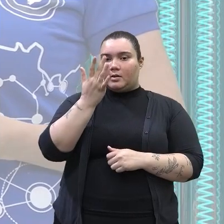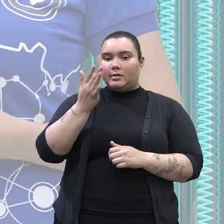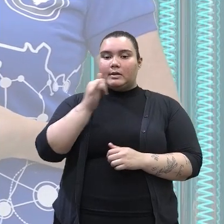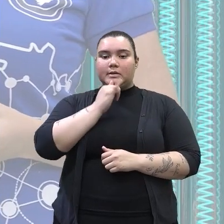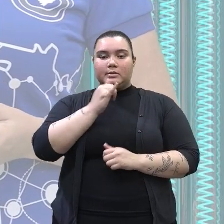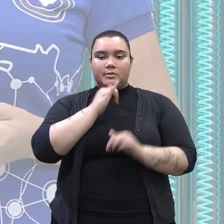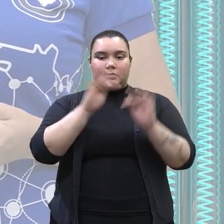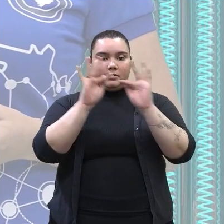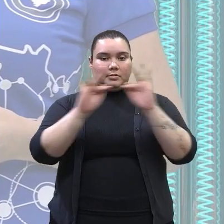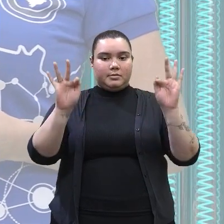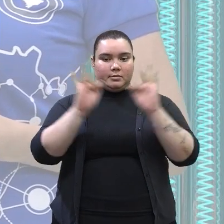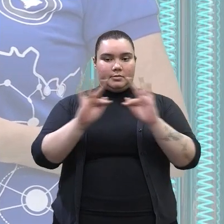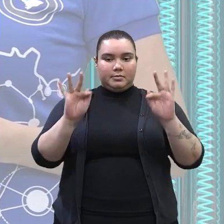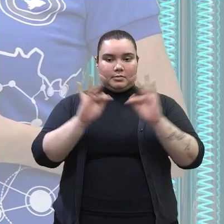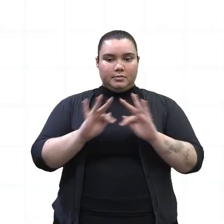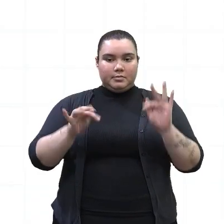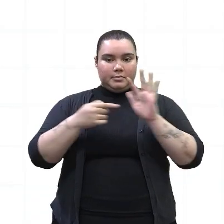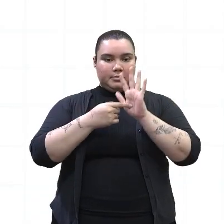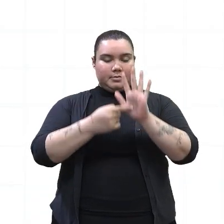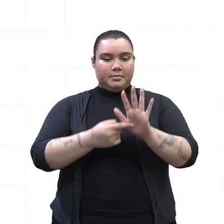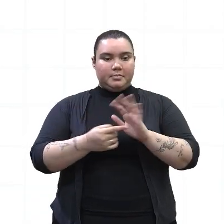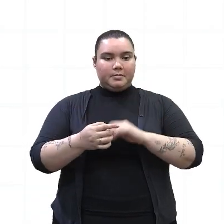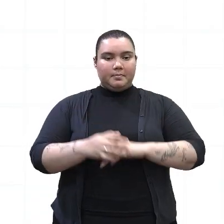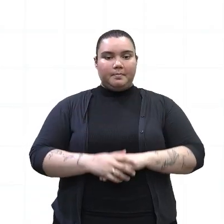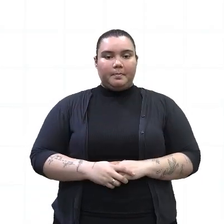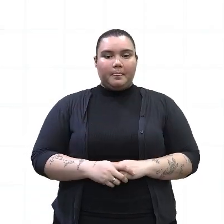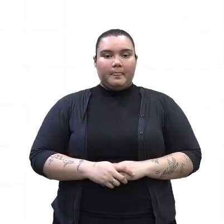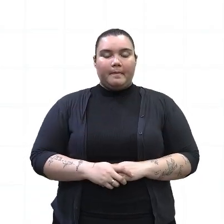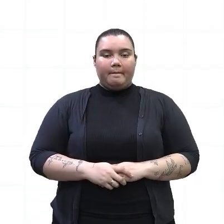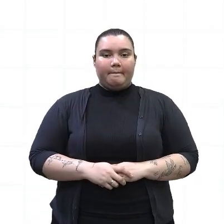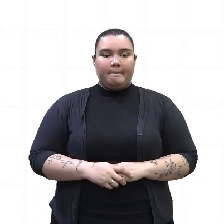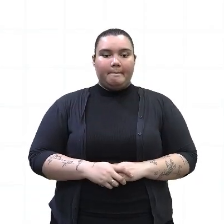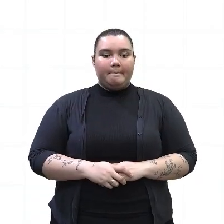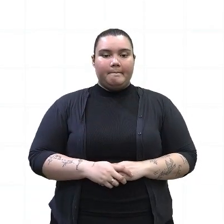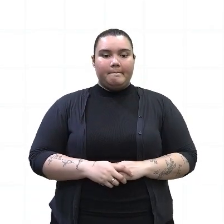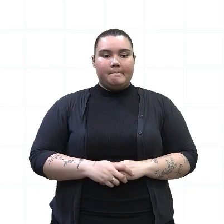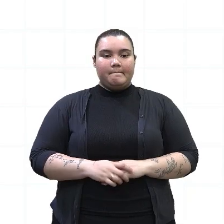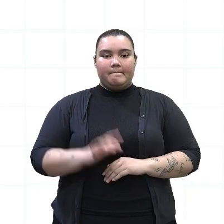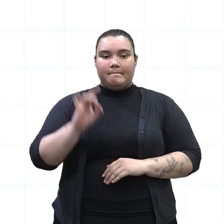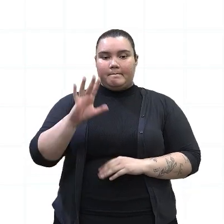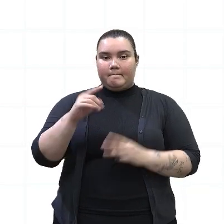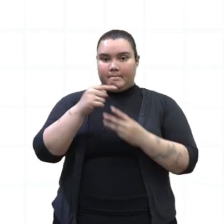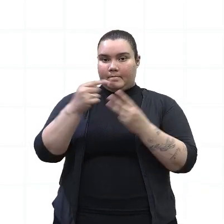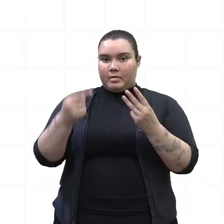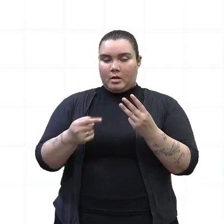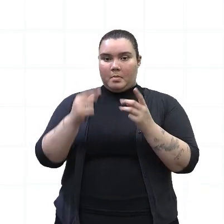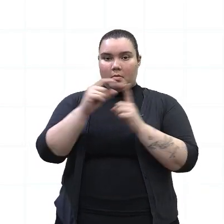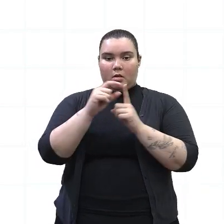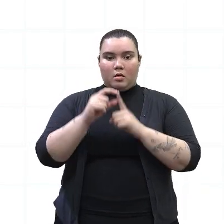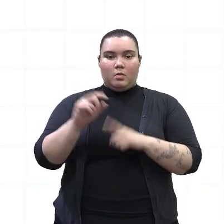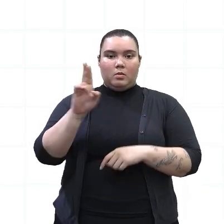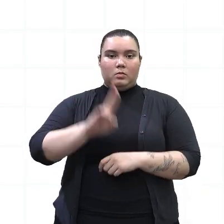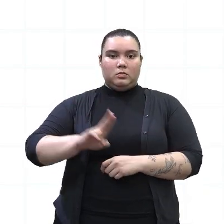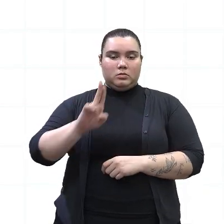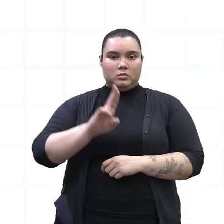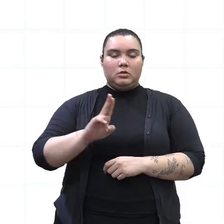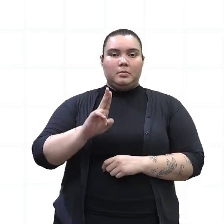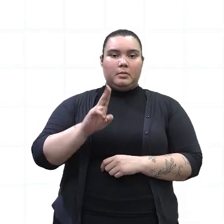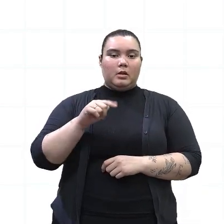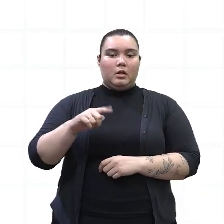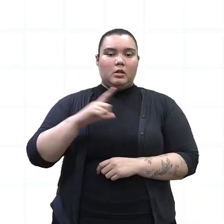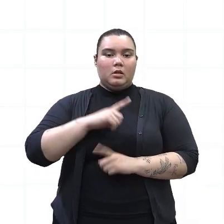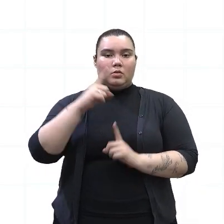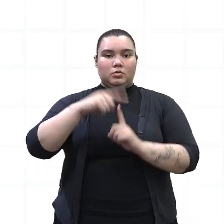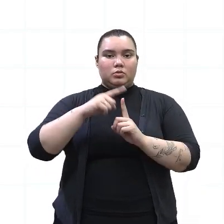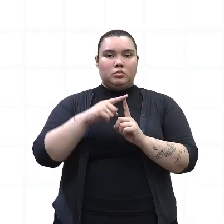alguns exemplos dessas palavras junto comigo. Então, são só essas três palavras aí, tá? Que eu vou utilizar para superlativos